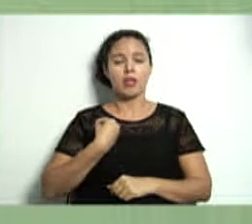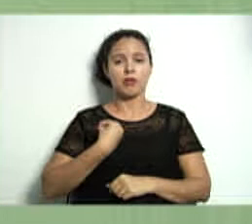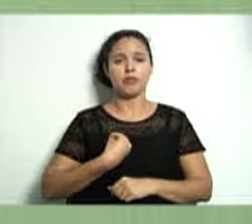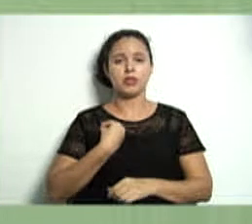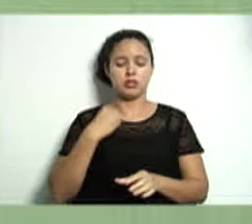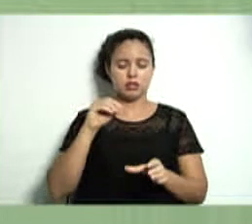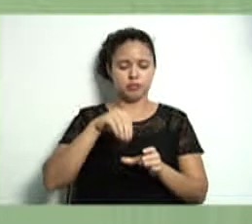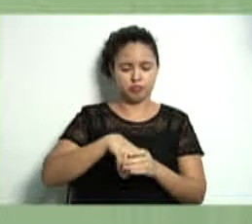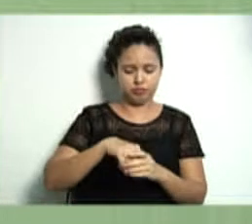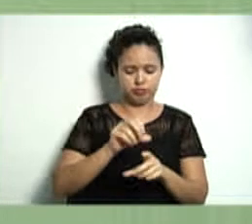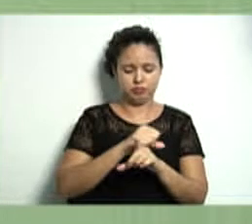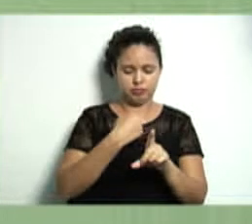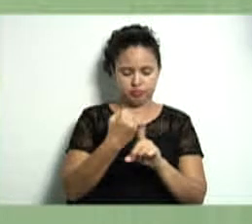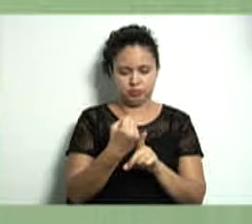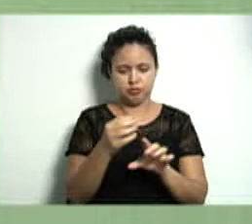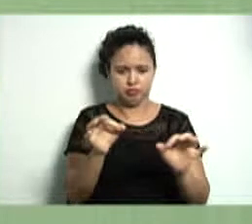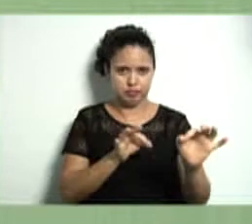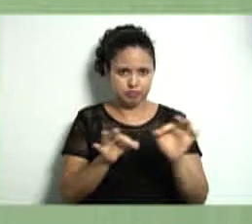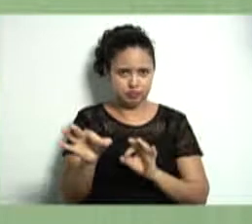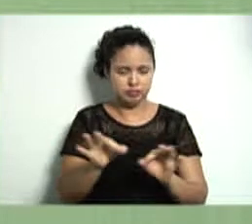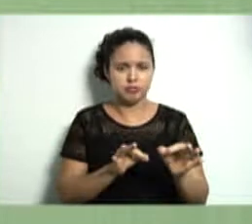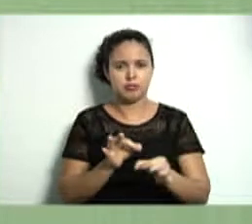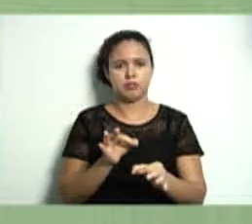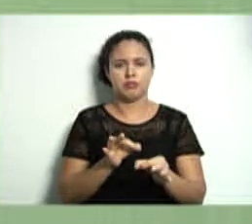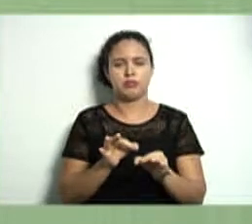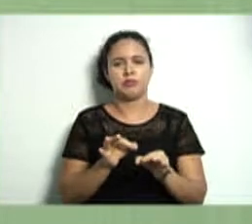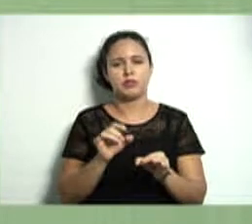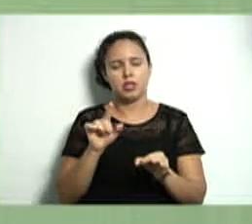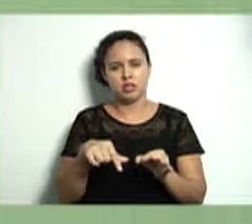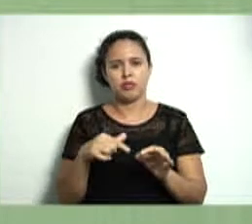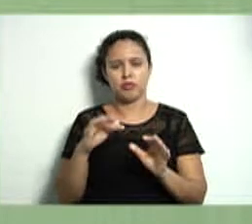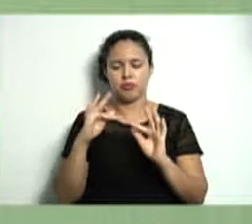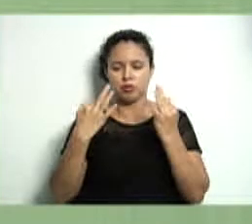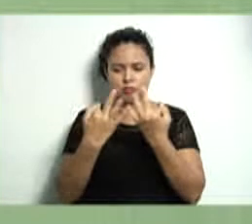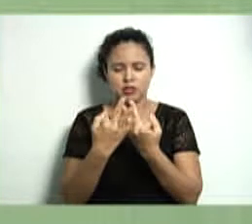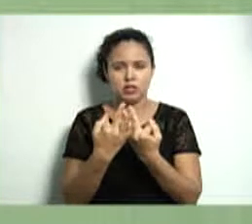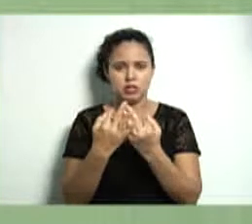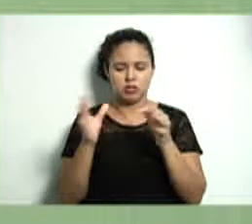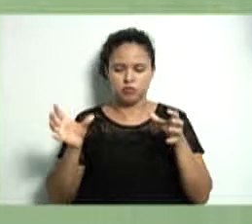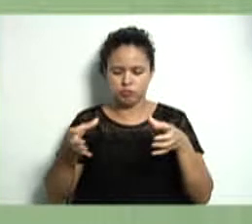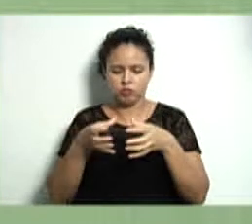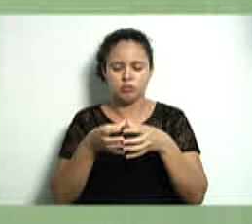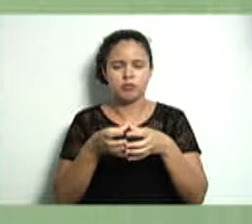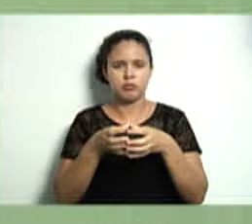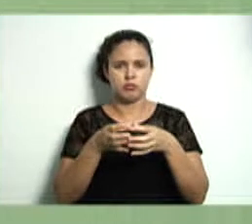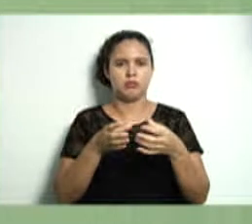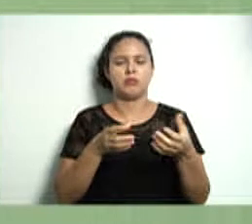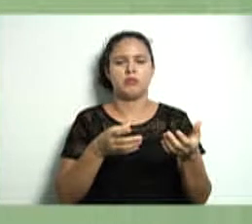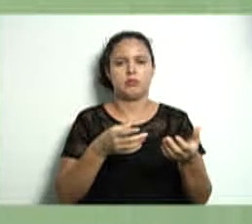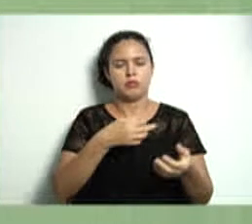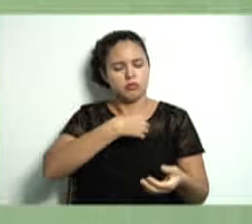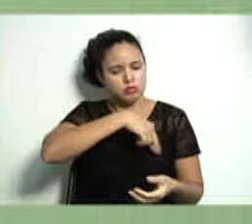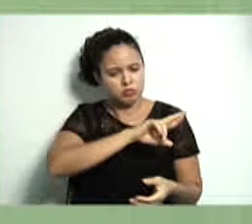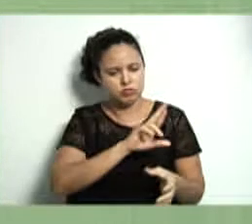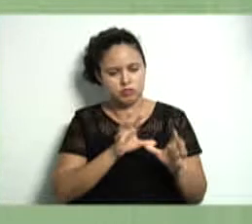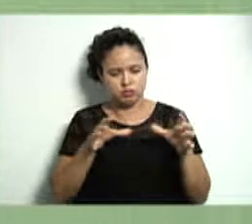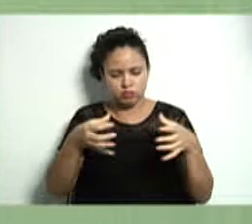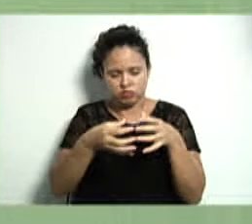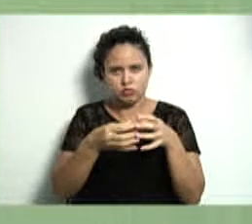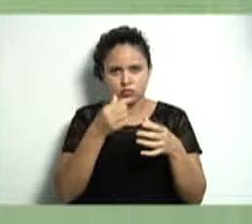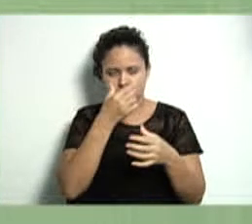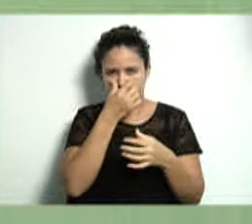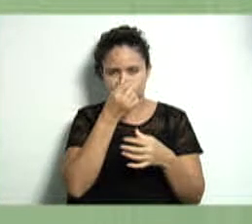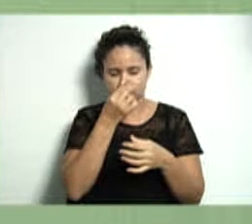sociedades, a organização social é orientada por relações de parentesco, de religião e de honra. Com o fim do período feudal